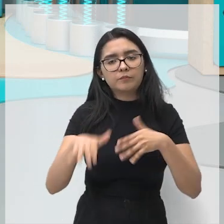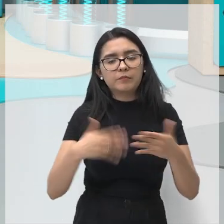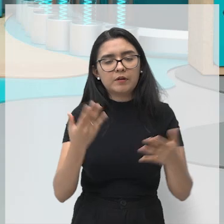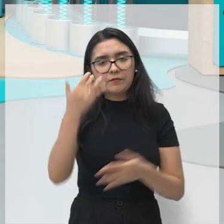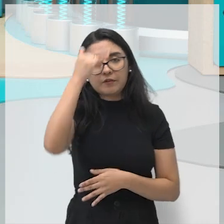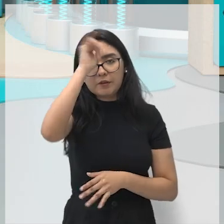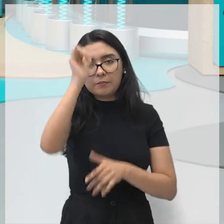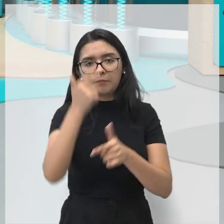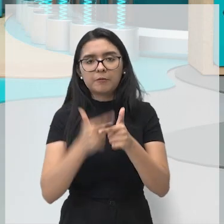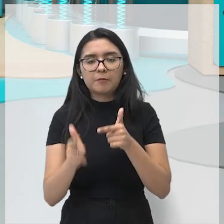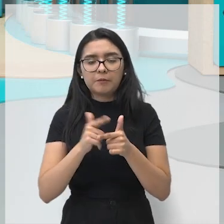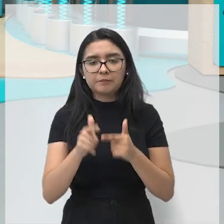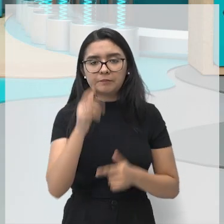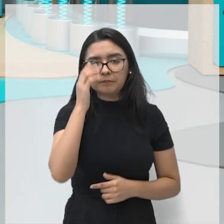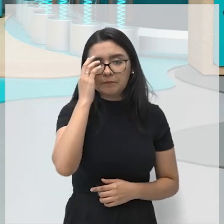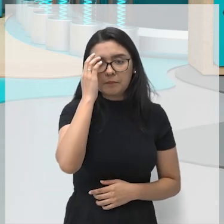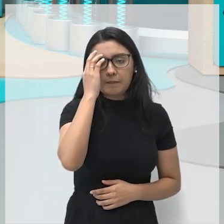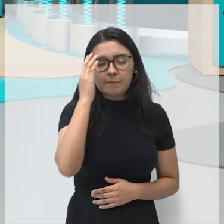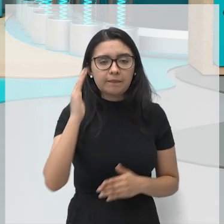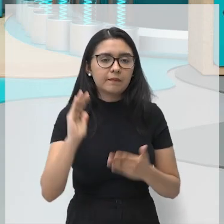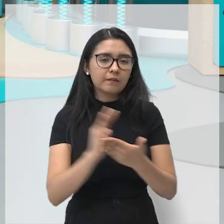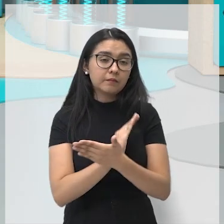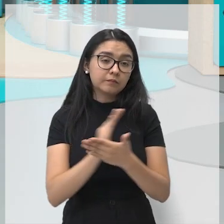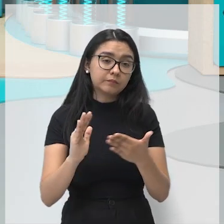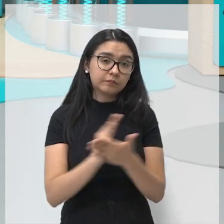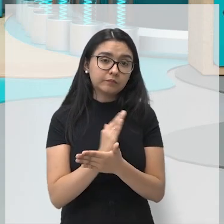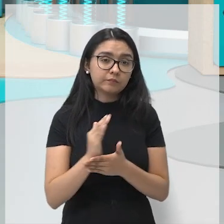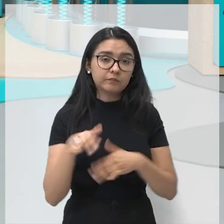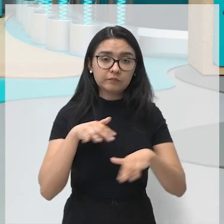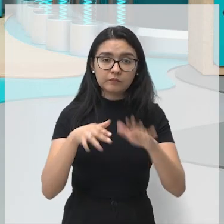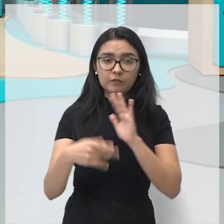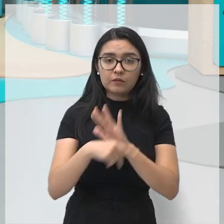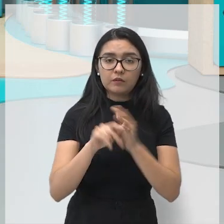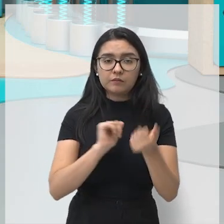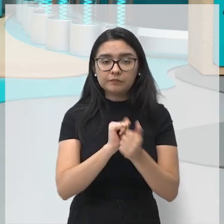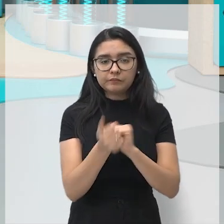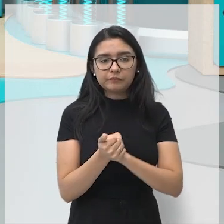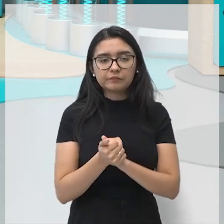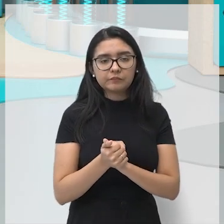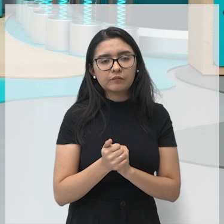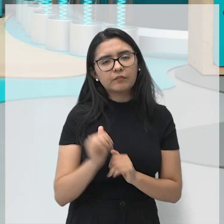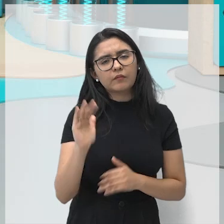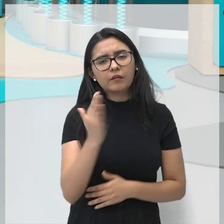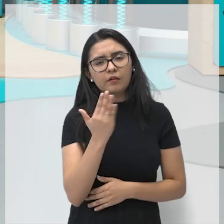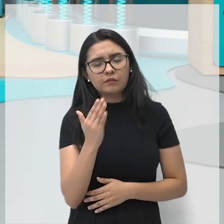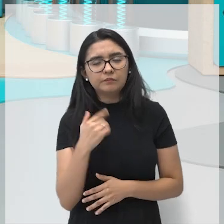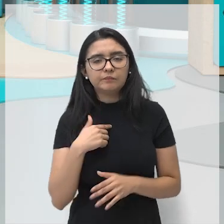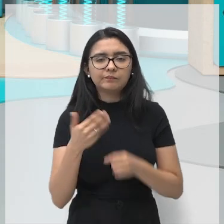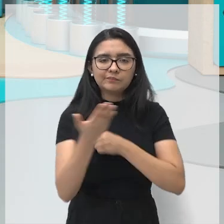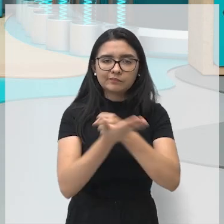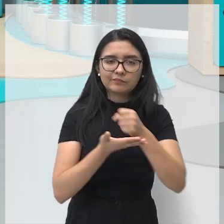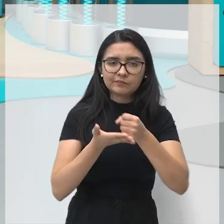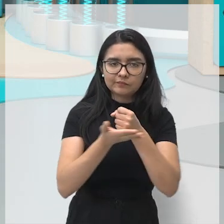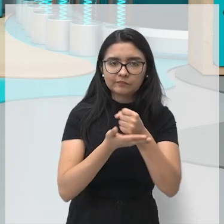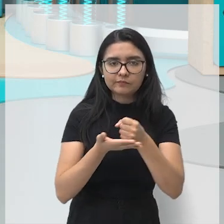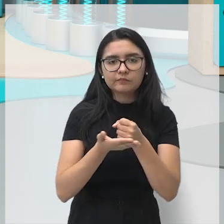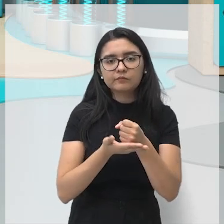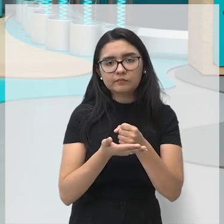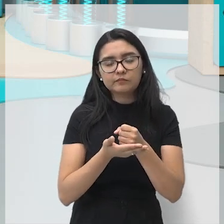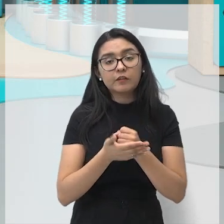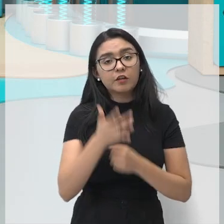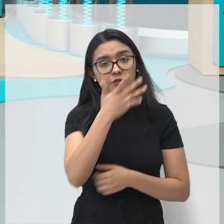futuros acidentes. Alguns movimentos do parkour, né? Alguns são mais básicos e feitos até mesmo